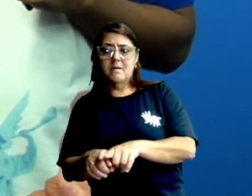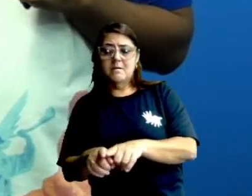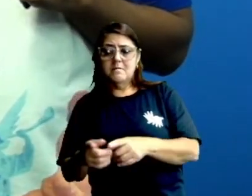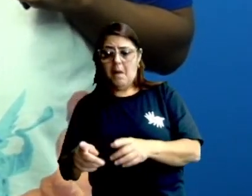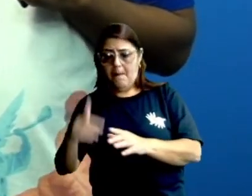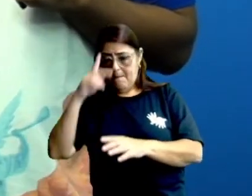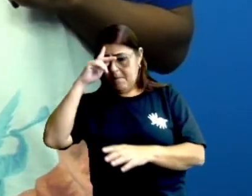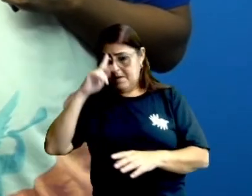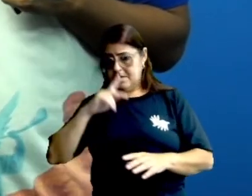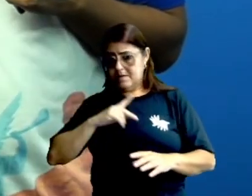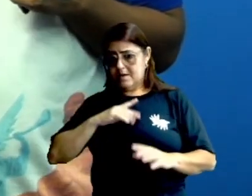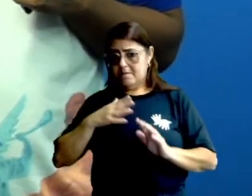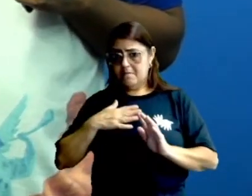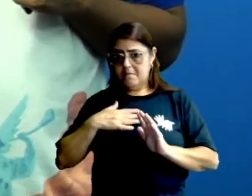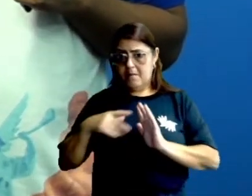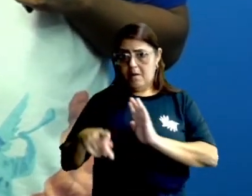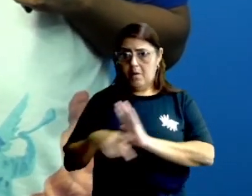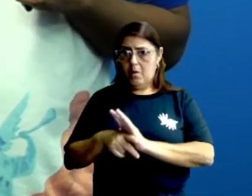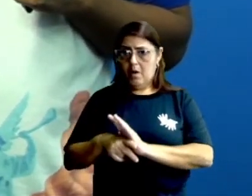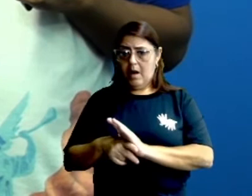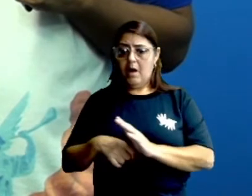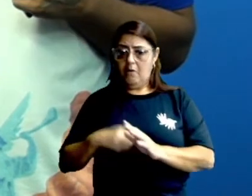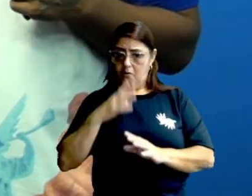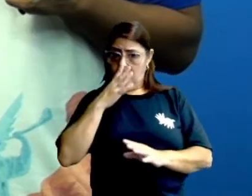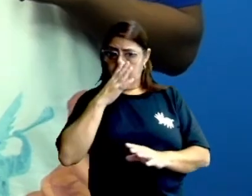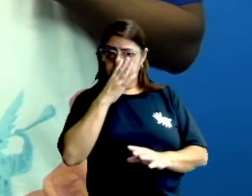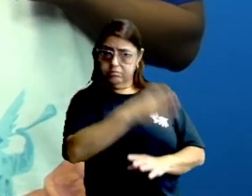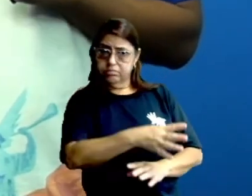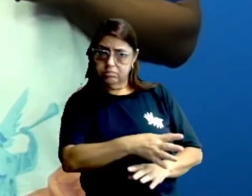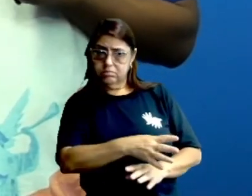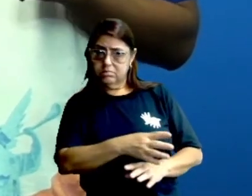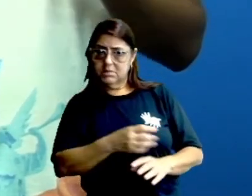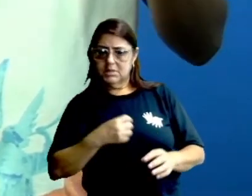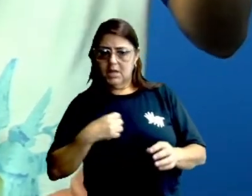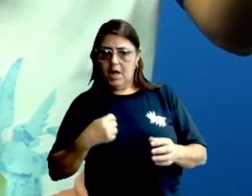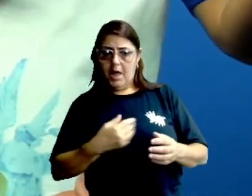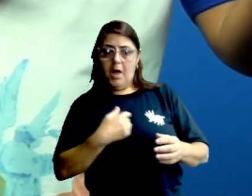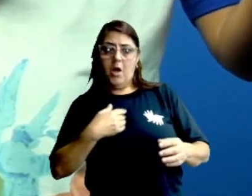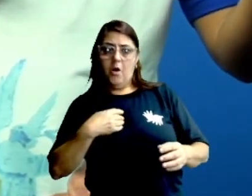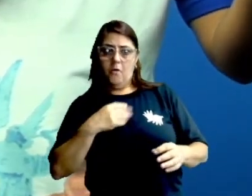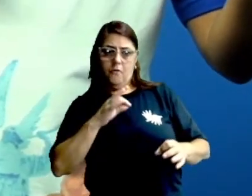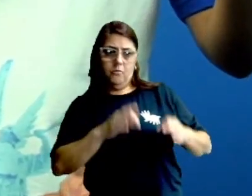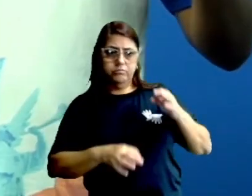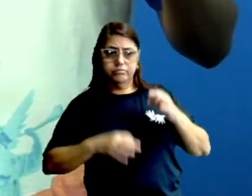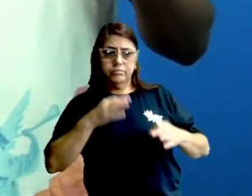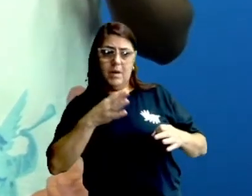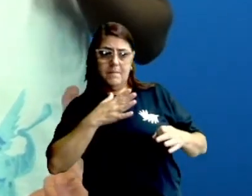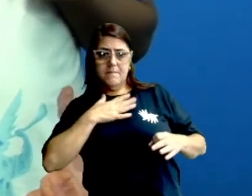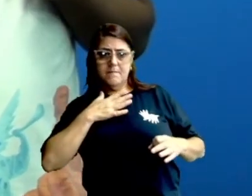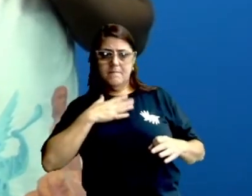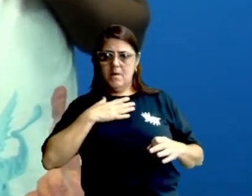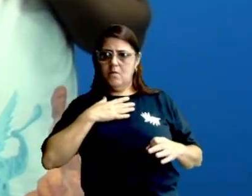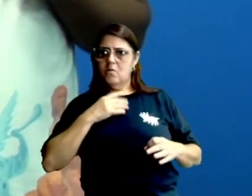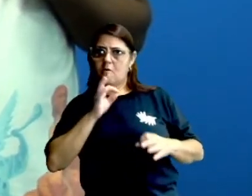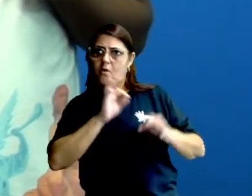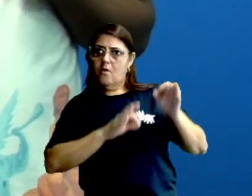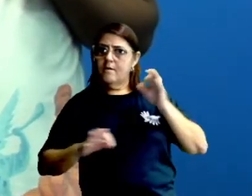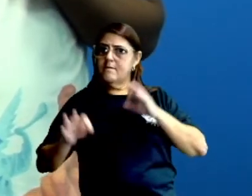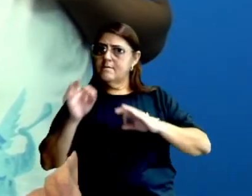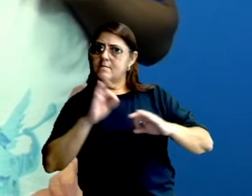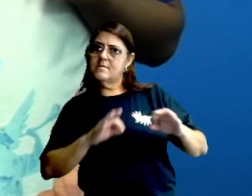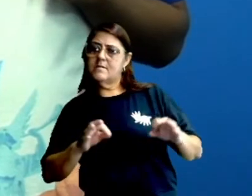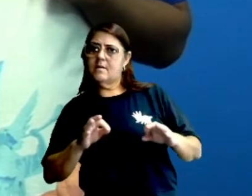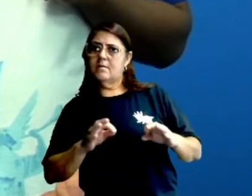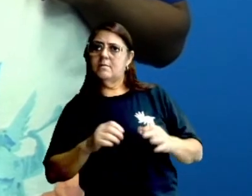sentimento de pertencimento para poder defender aquele território. Então eles tinham essa intenção de evitar a rebeldia e também defesa do